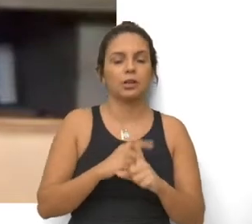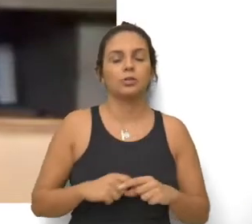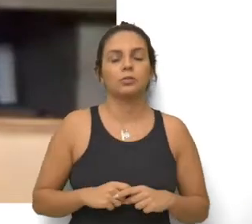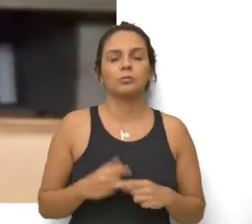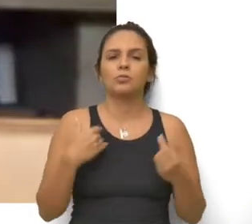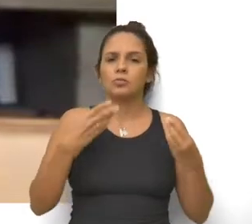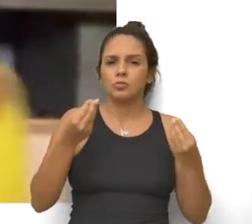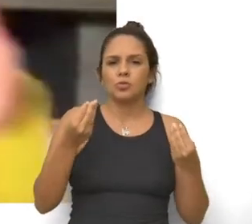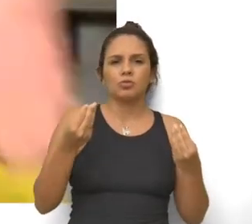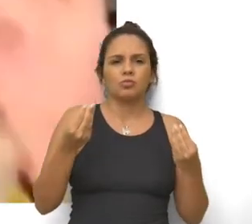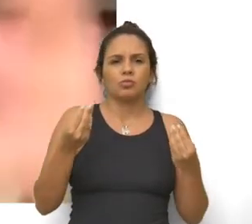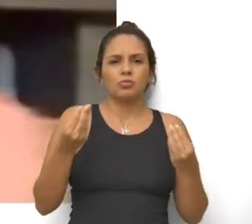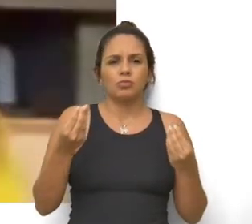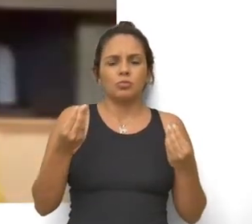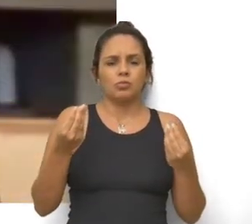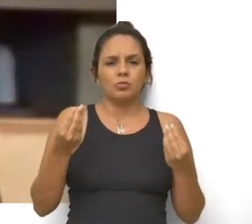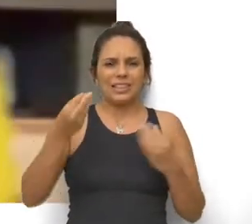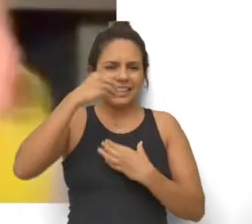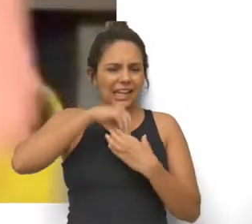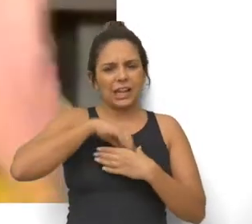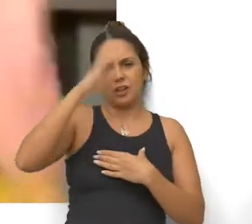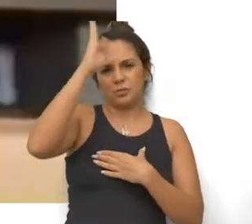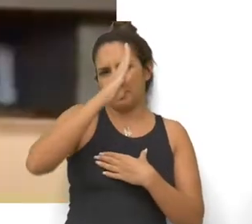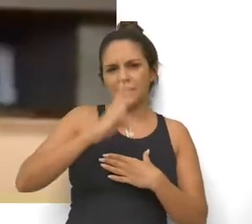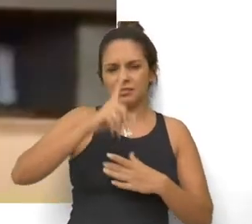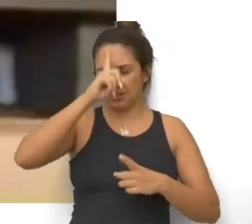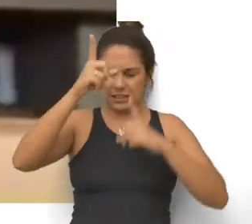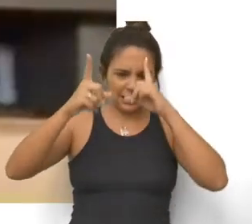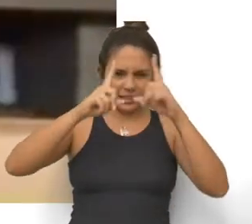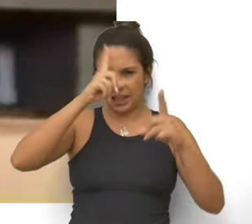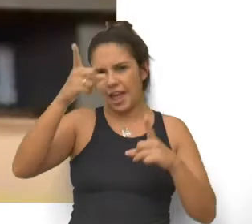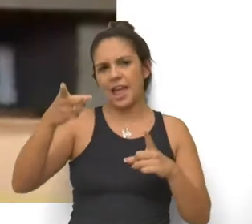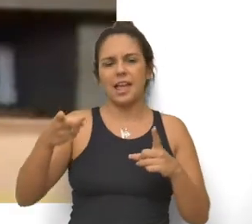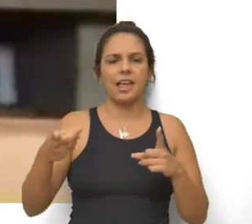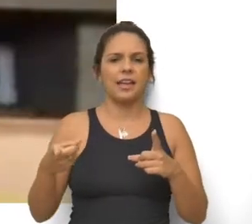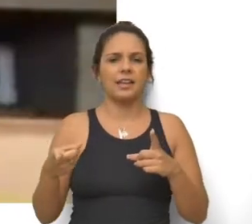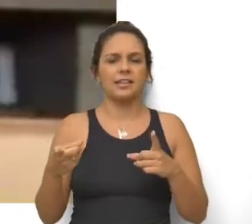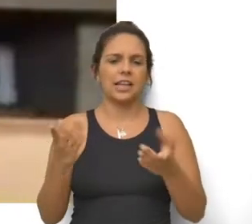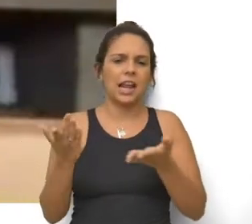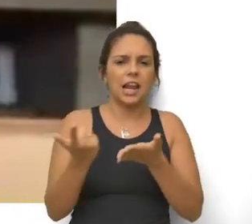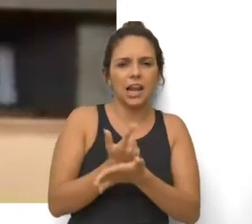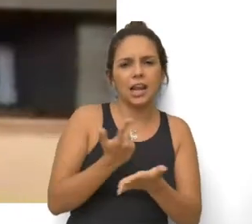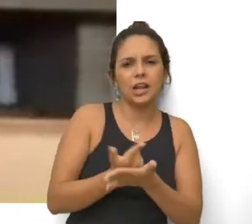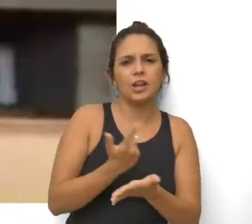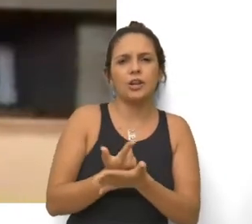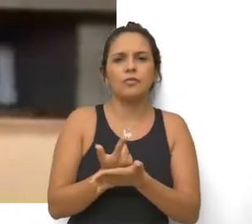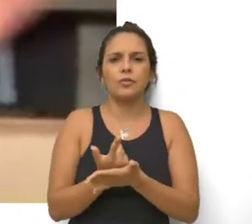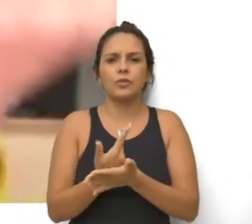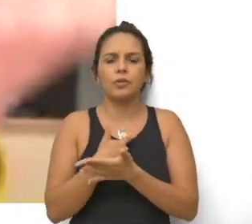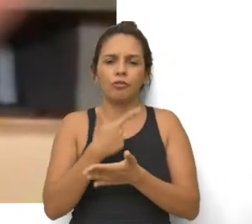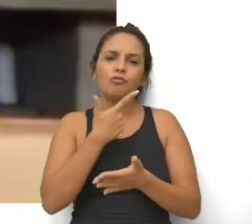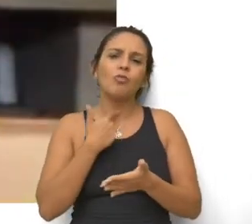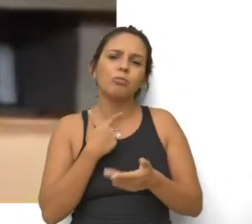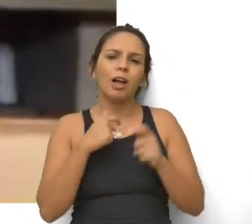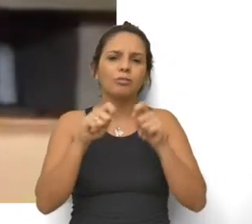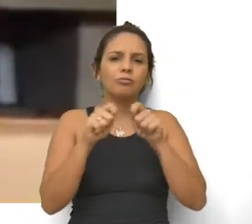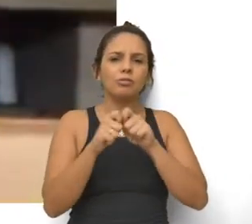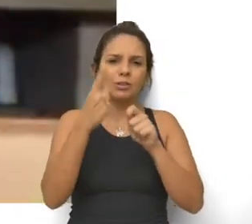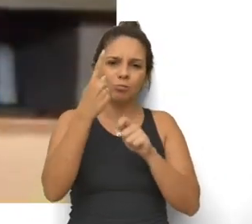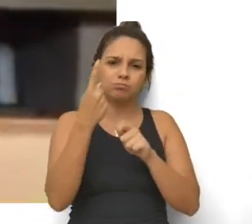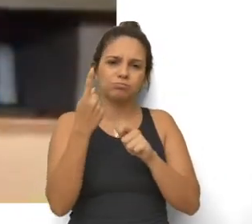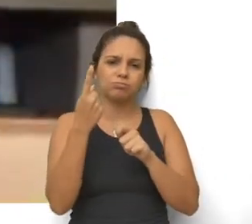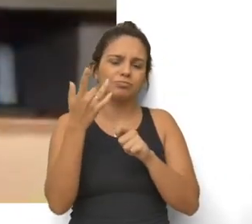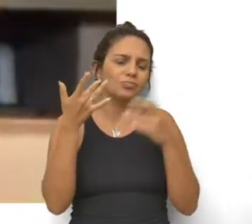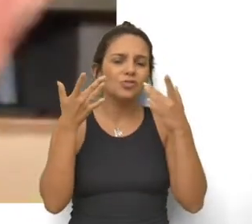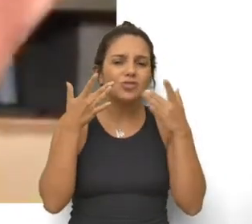estava muito cheia de Brasil, de ideias e livros sendo lançados, e eu estava com vontade de fazer um